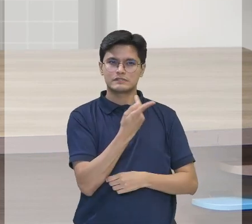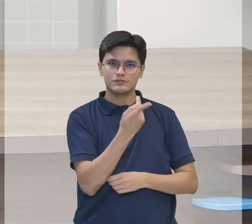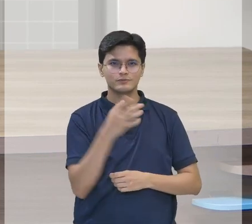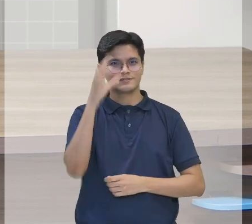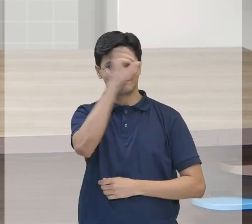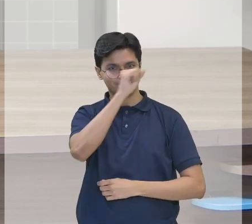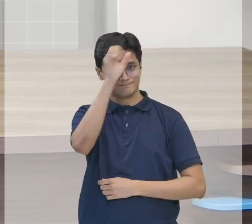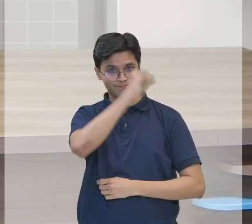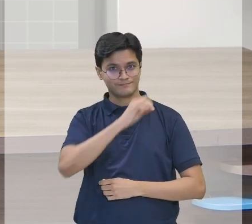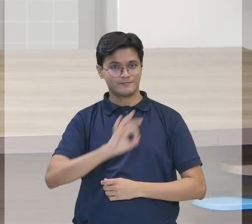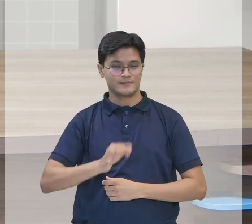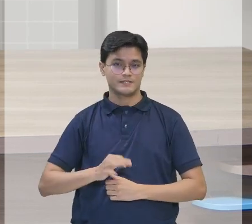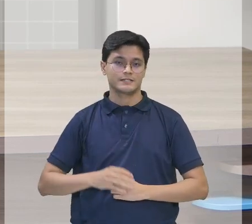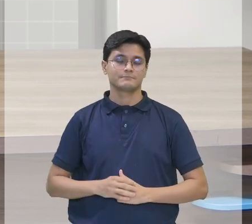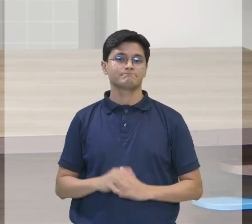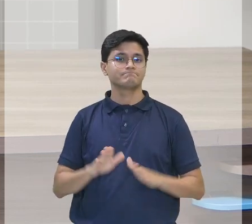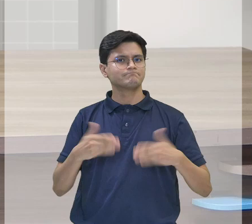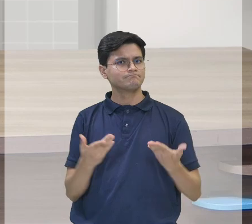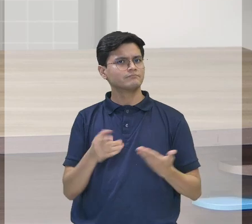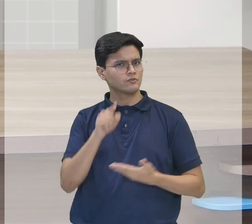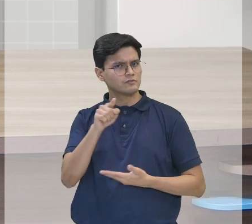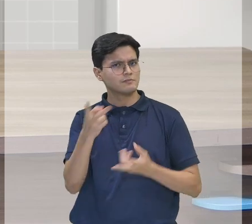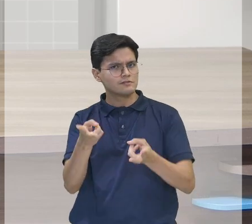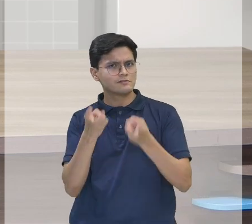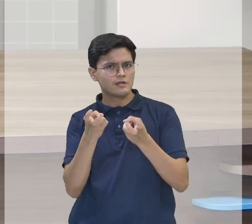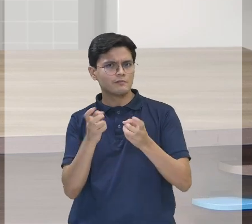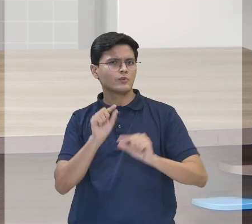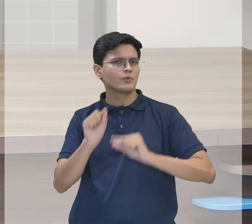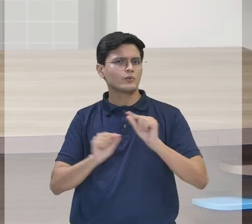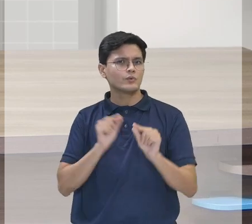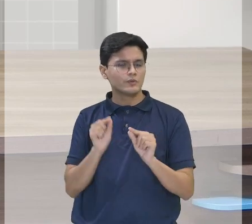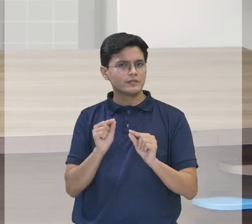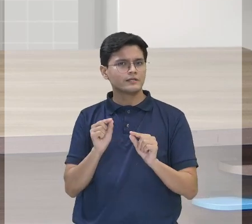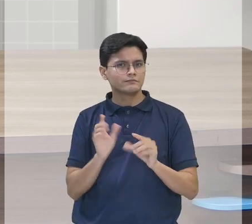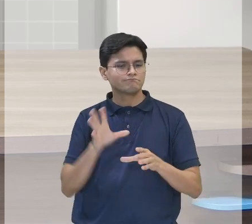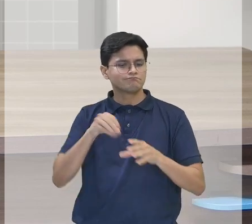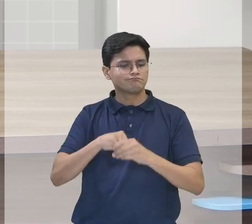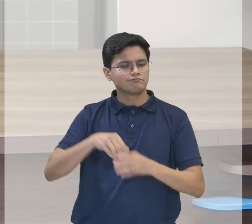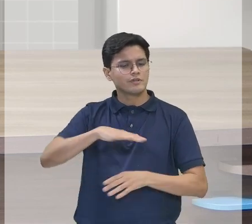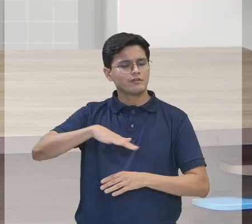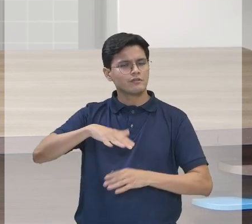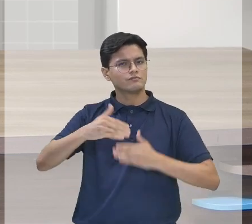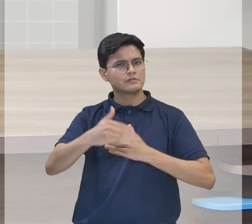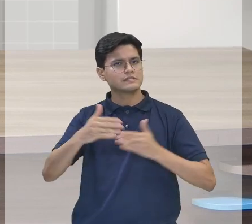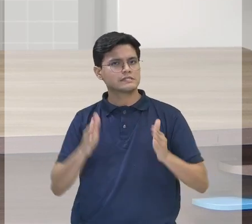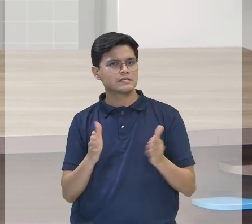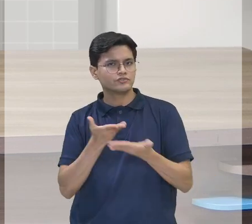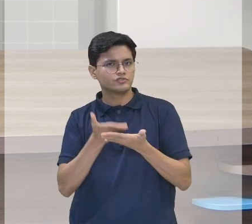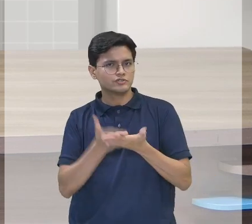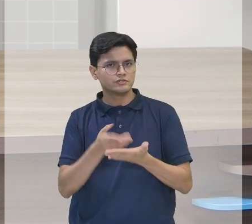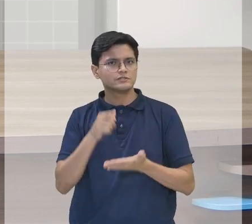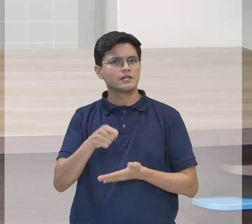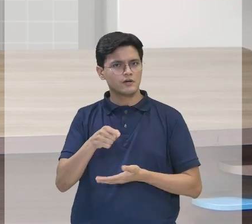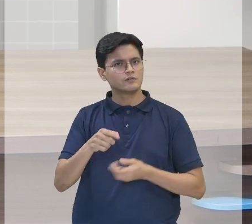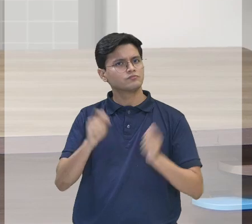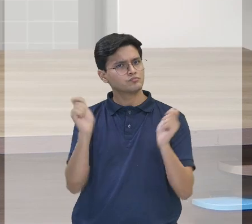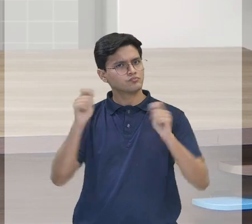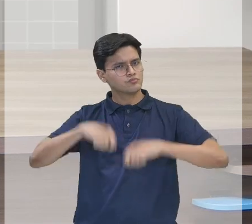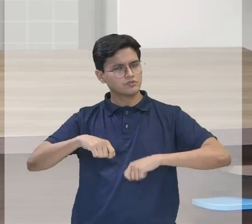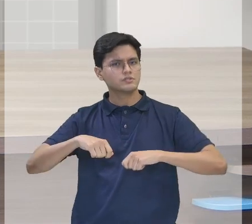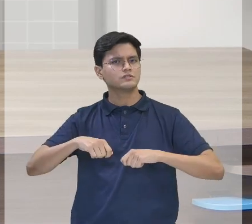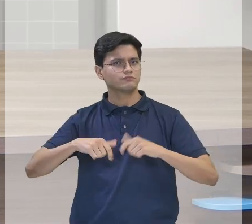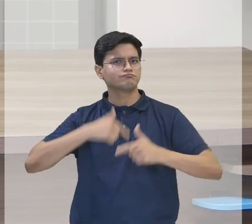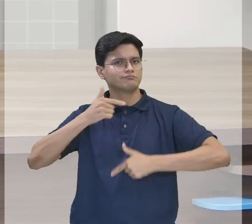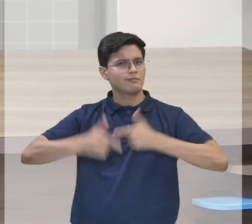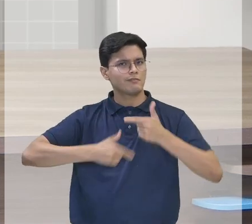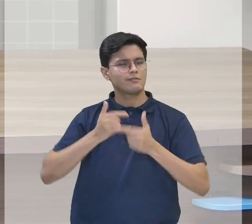esses movimentos que são feitos em sala de aula, a gente está trabalhando a cognição, a metacognição. Porque a gente está pensando